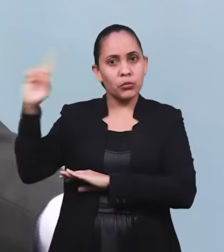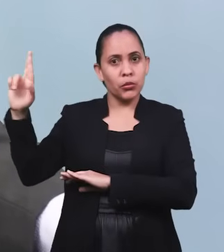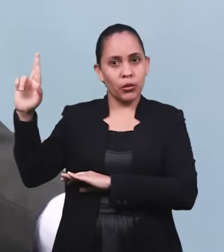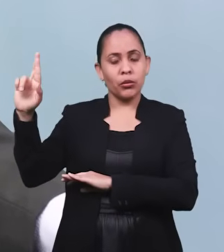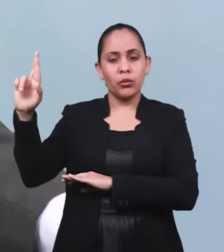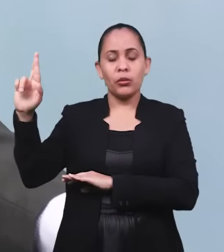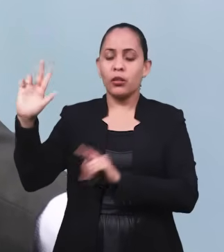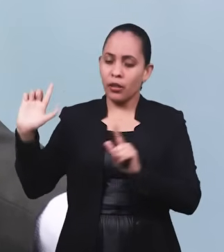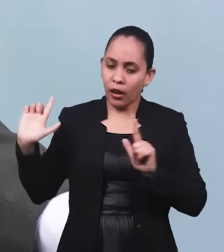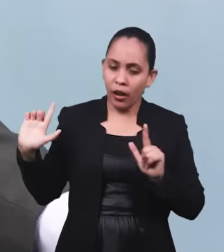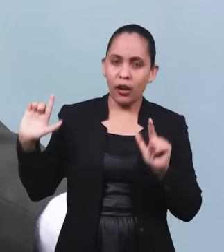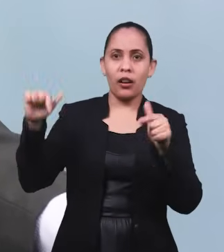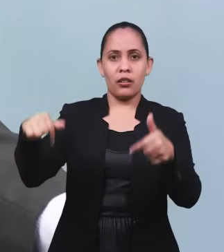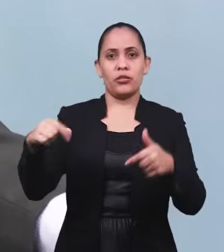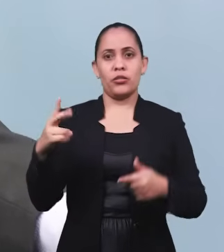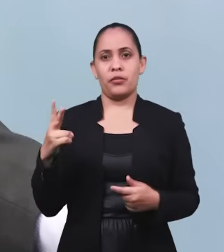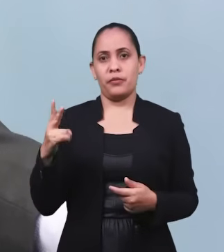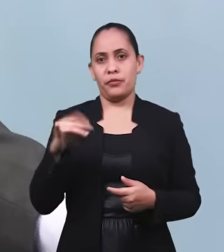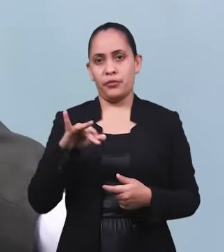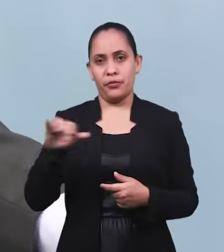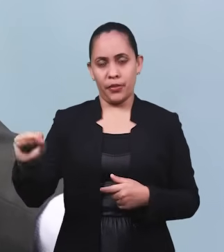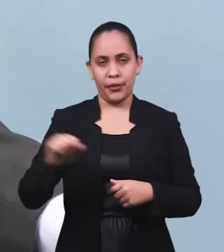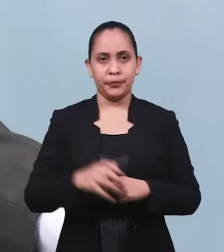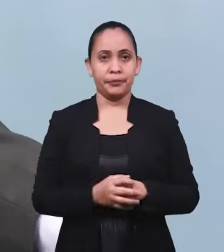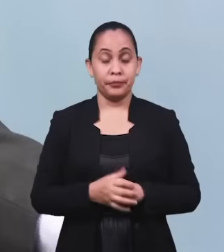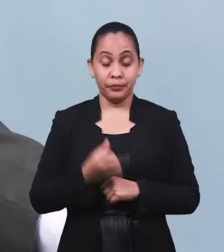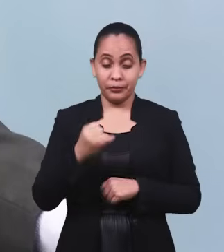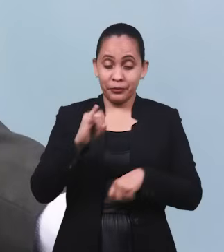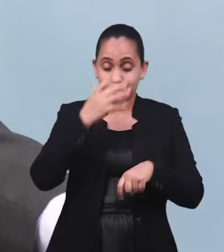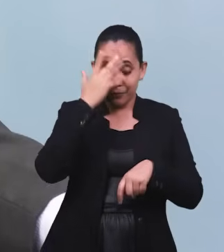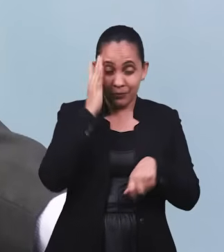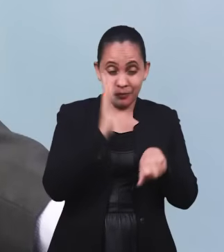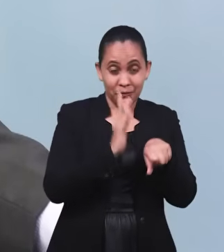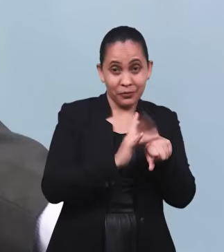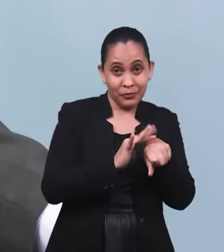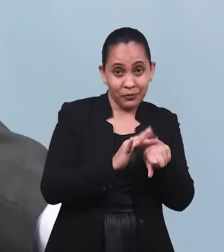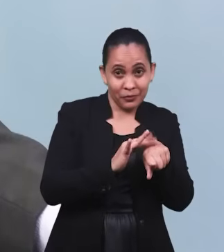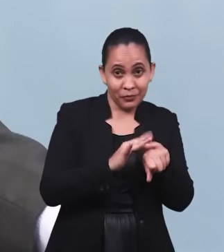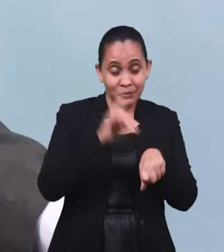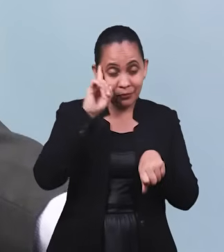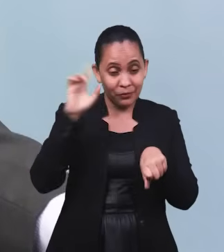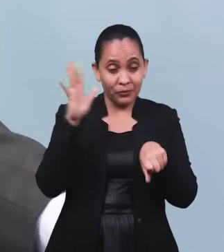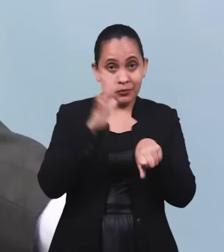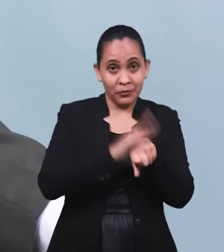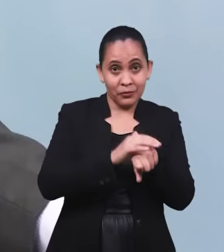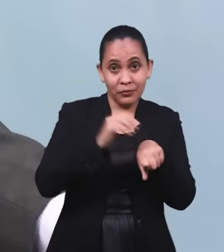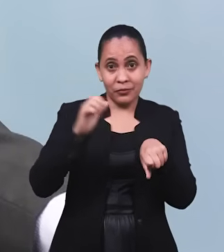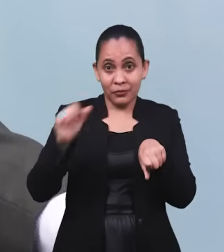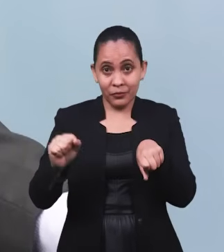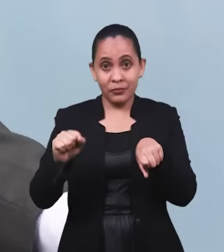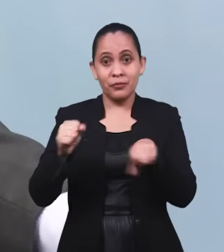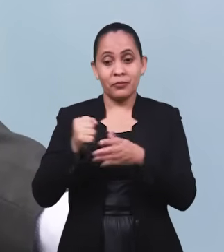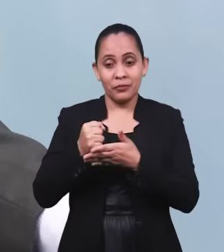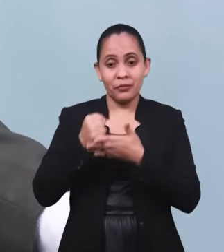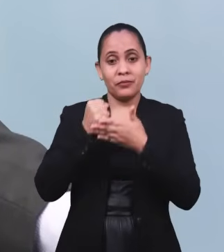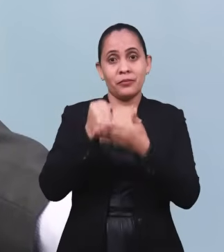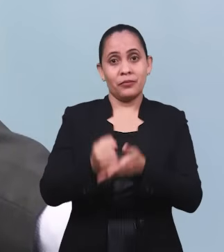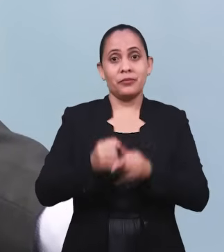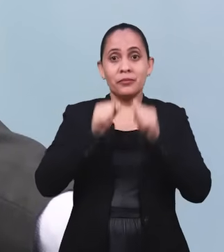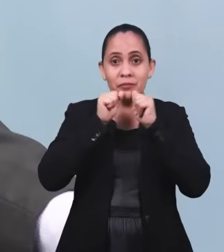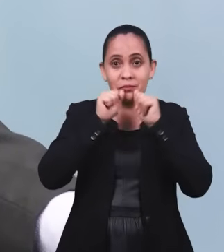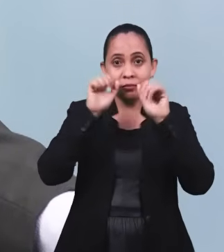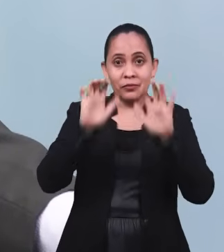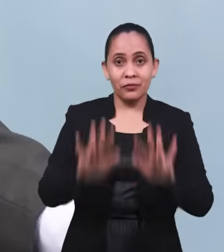vai entrar com a providência, não é? A enfermidade, né? Ele vai curar, vai sustentar.